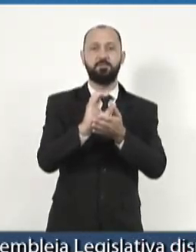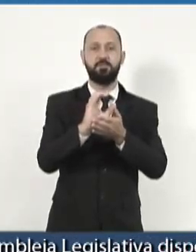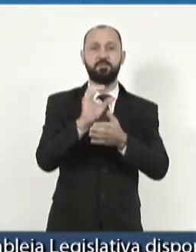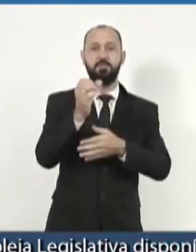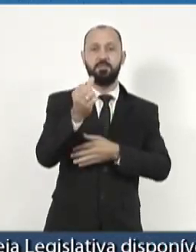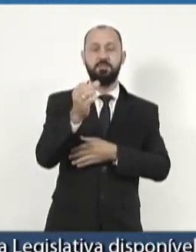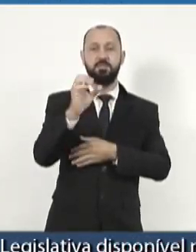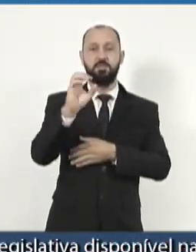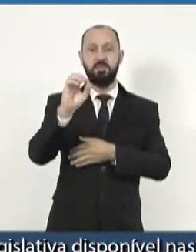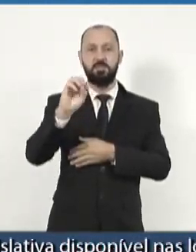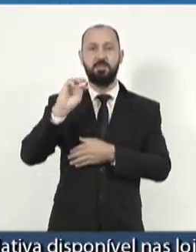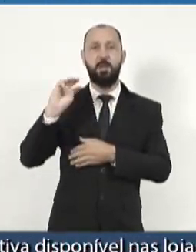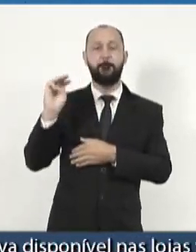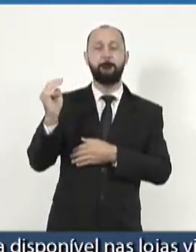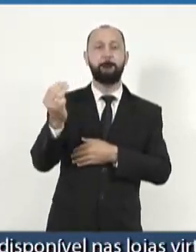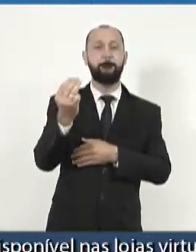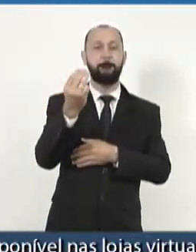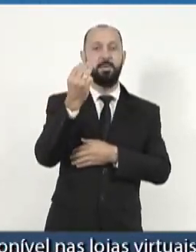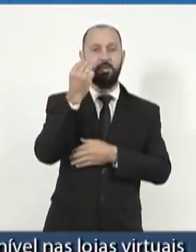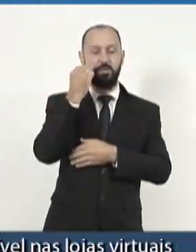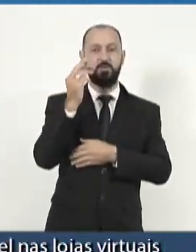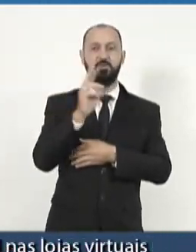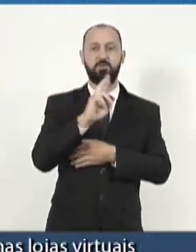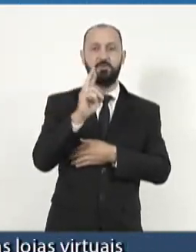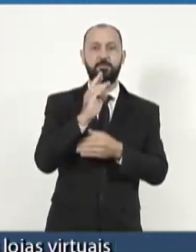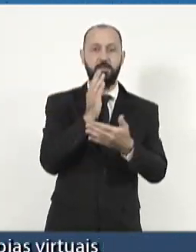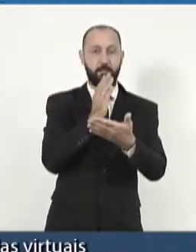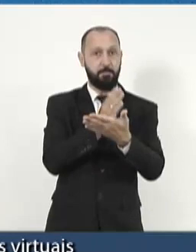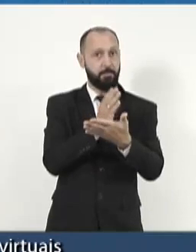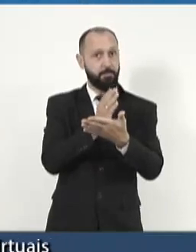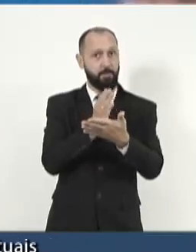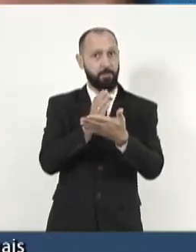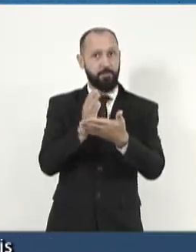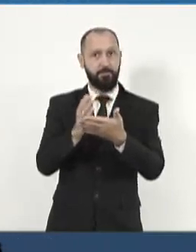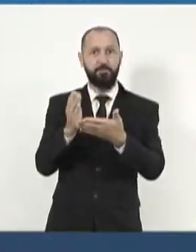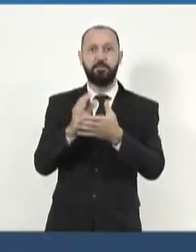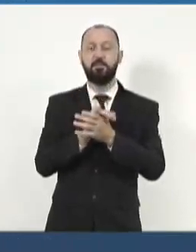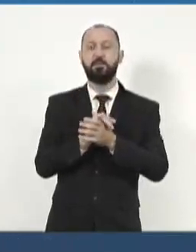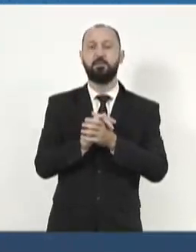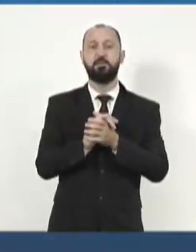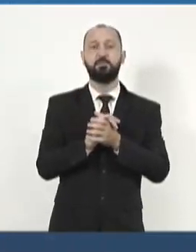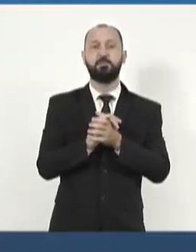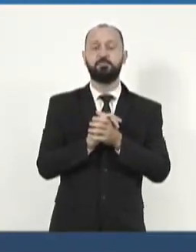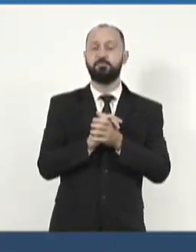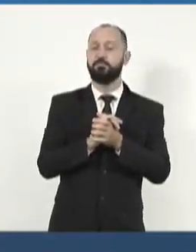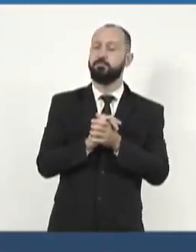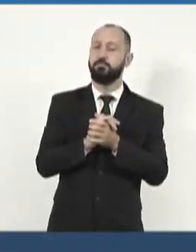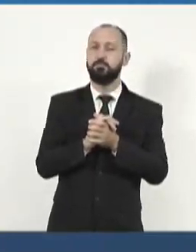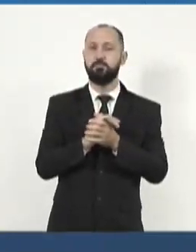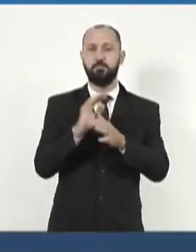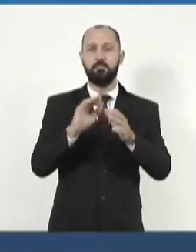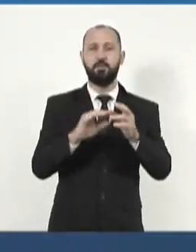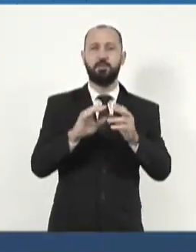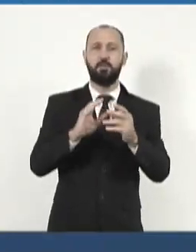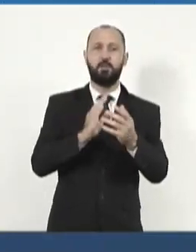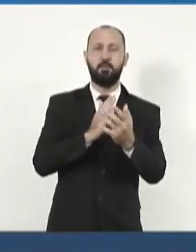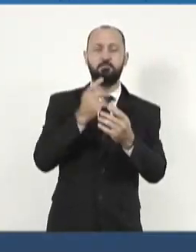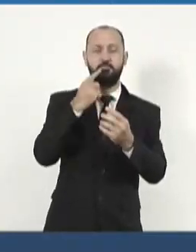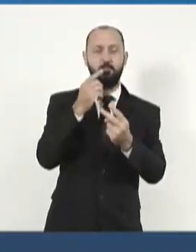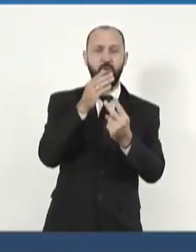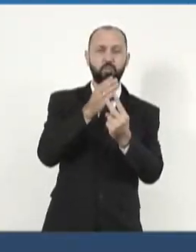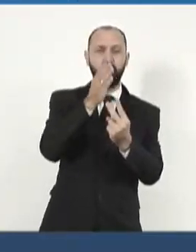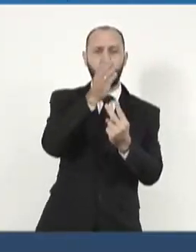Então, mediante a essa situação, o governo do Estado